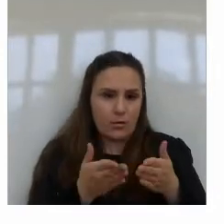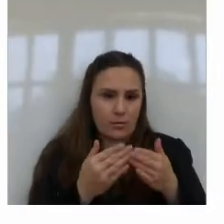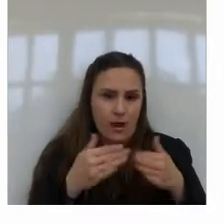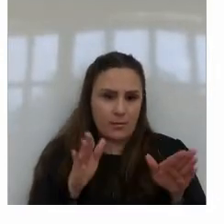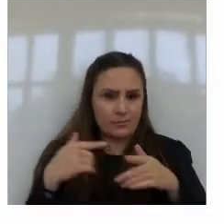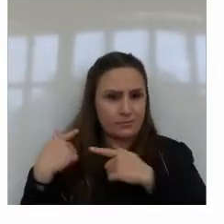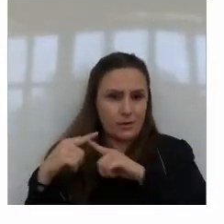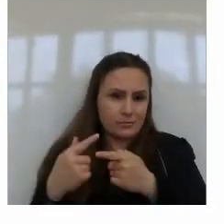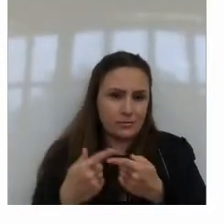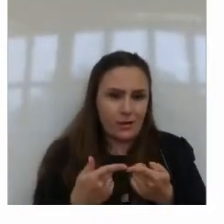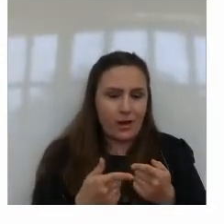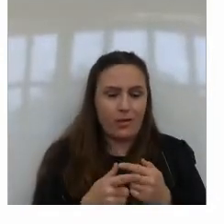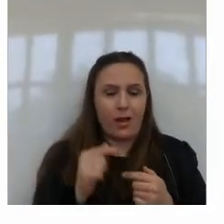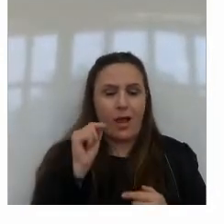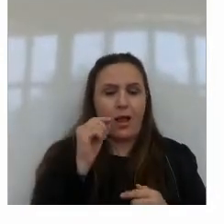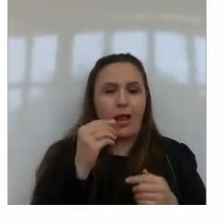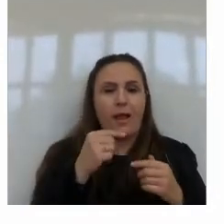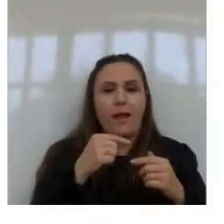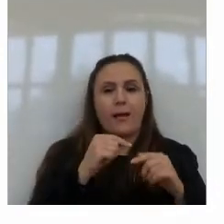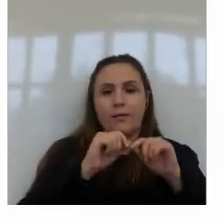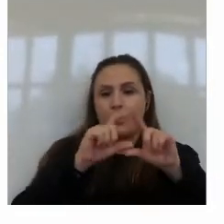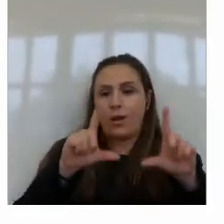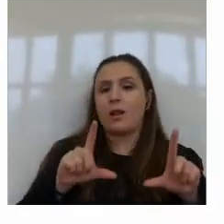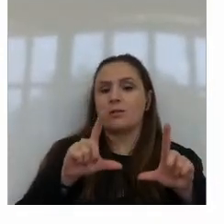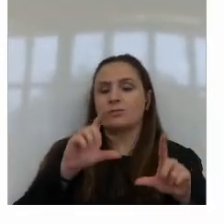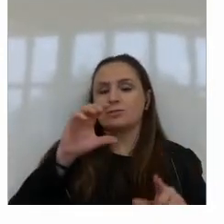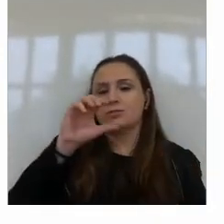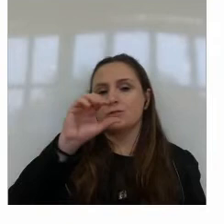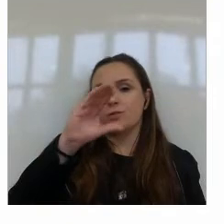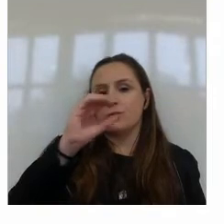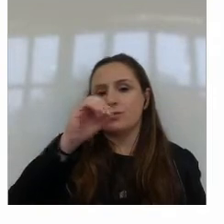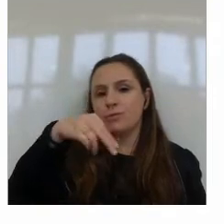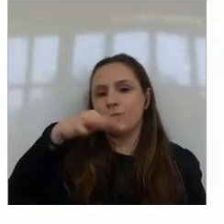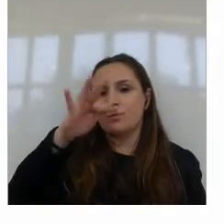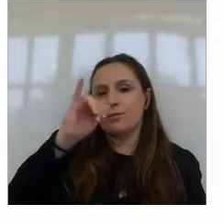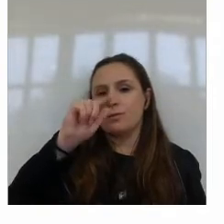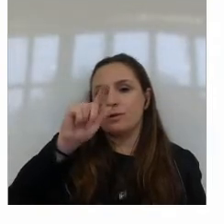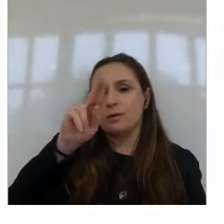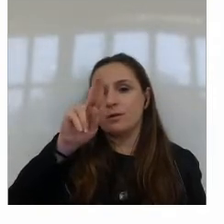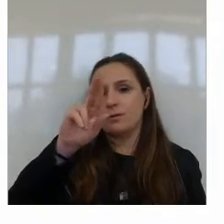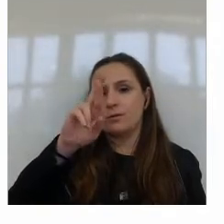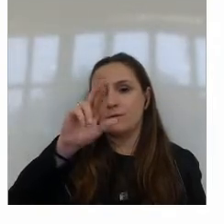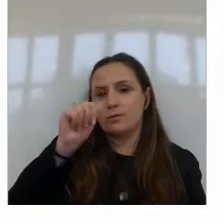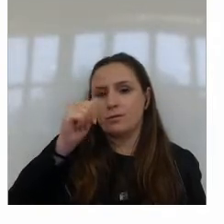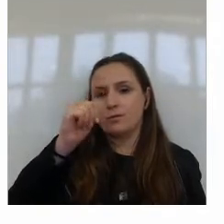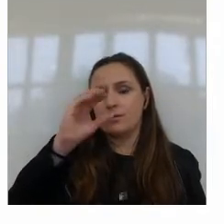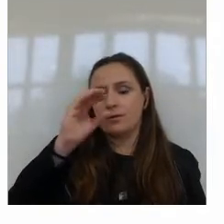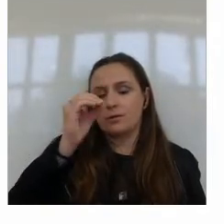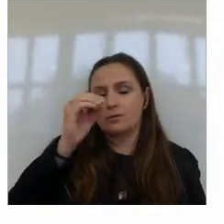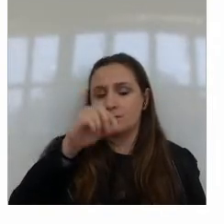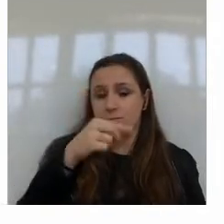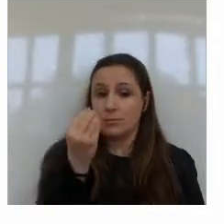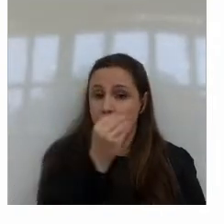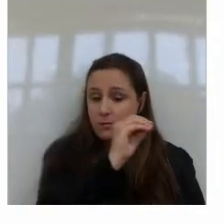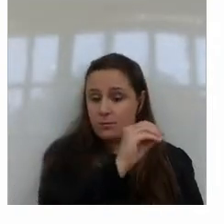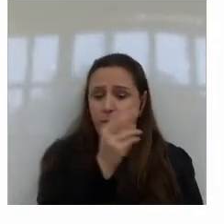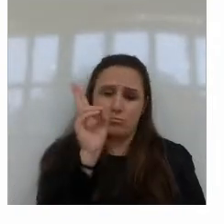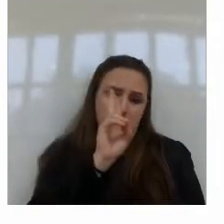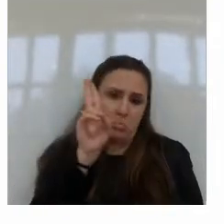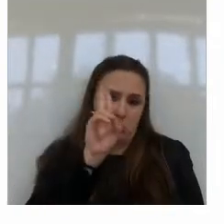Pronto. Adicionada, abre a nossa tradicional caixa de configuração da